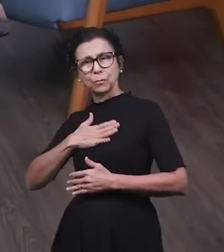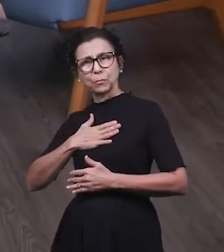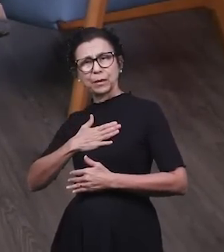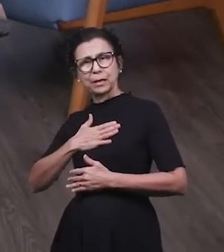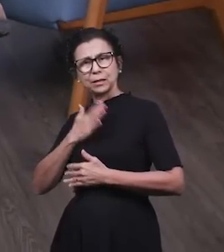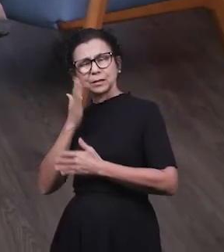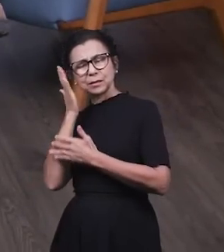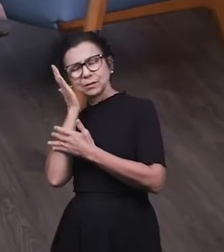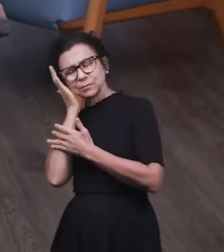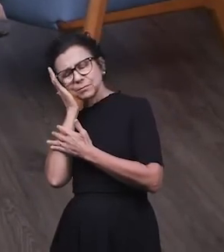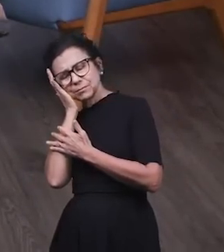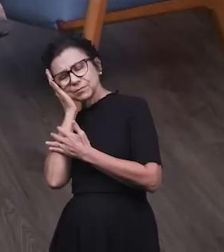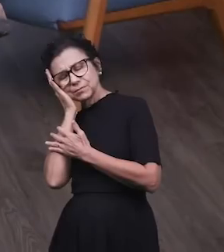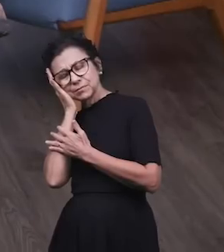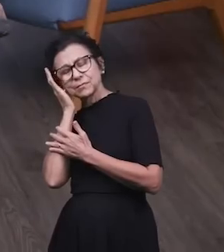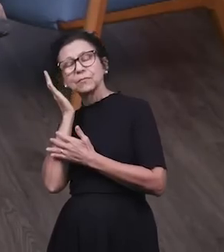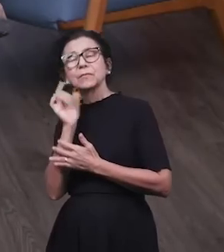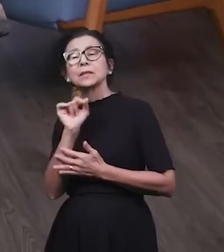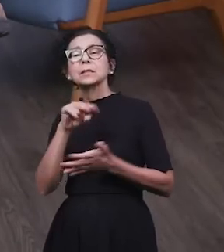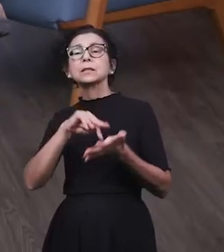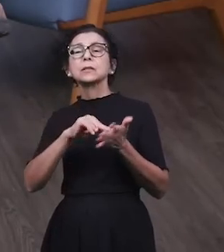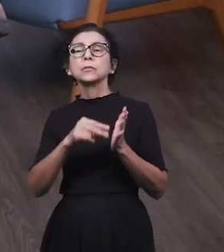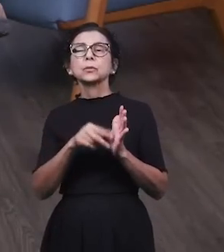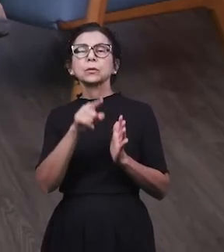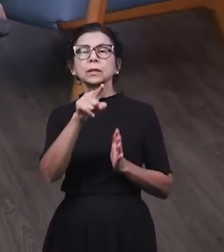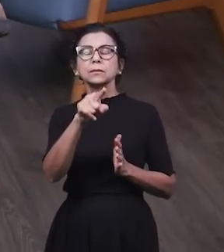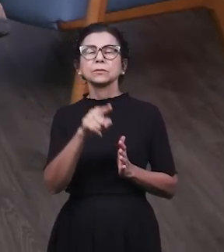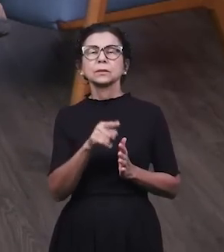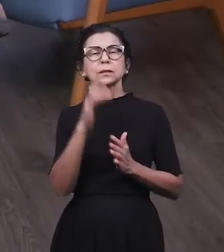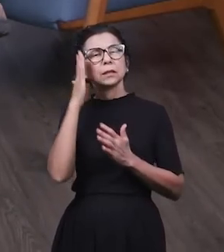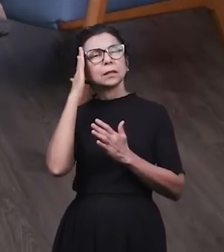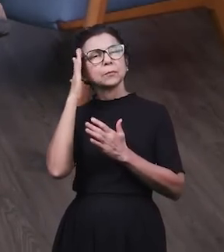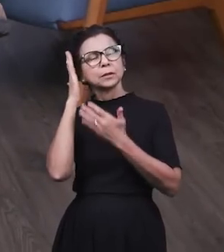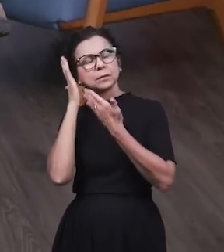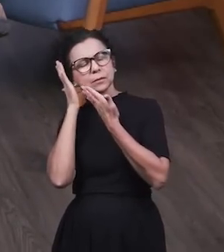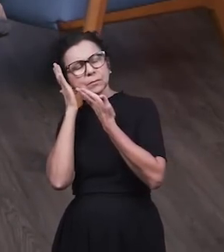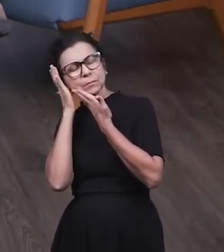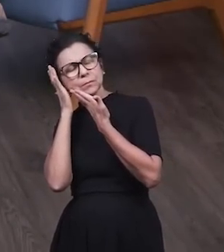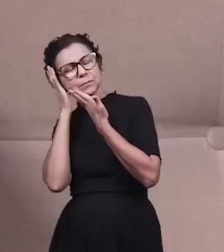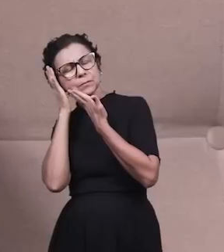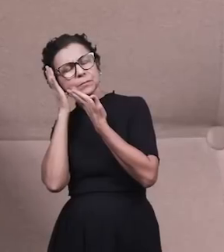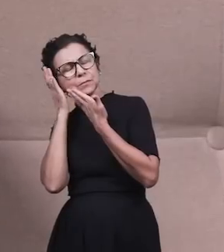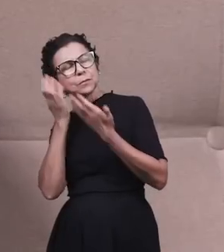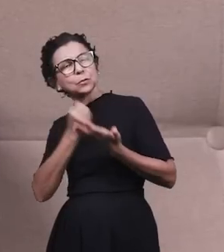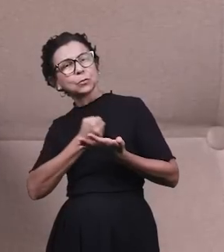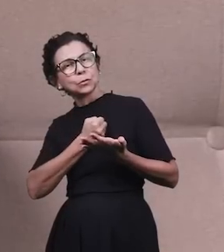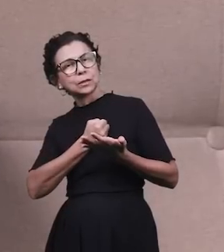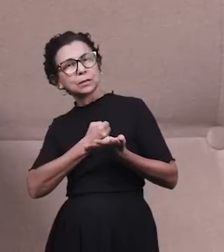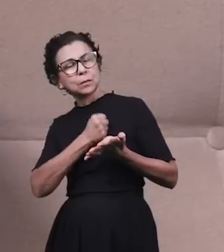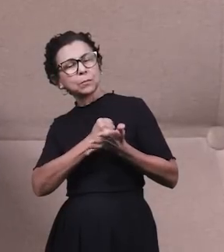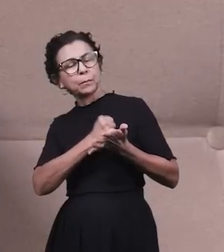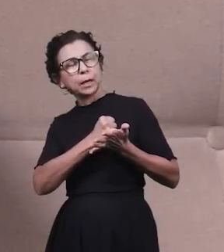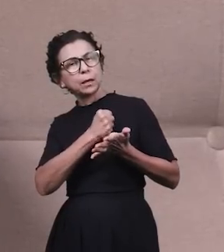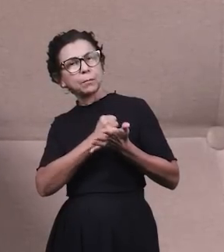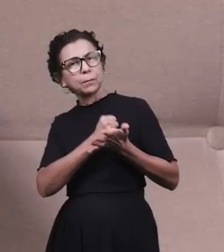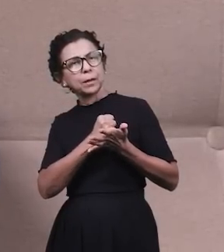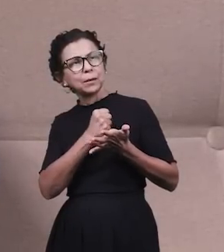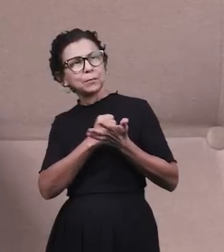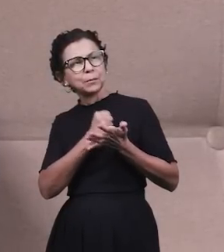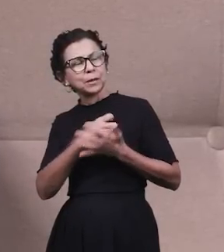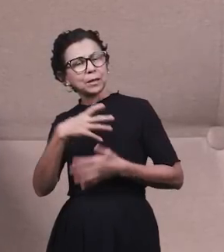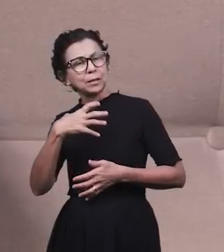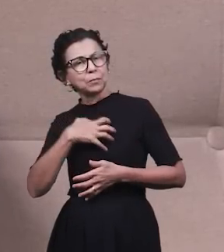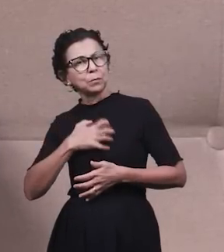Que não é? coisa, Porque hein? quando você reclina a cabeça no peito de alguém, o que acontece? Você está ouvindo o pulsar do coração da pessoa. Você